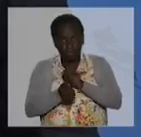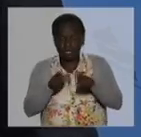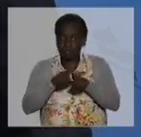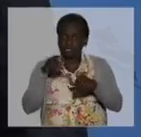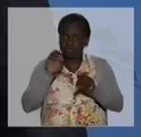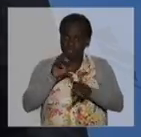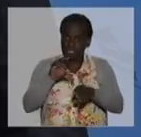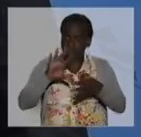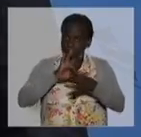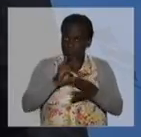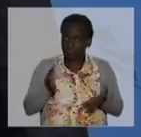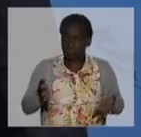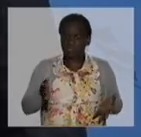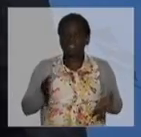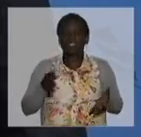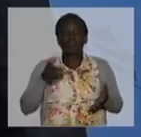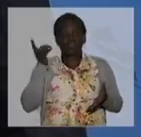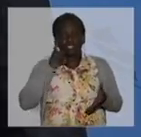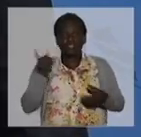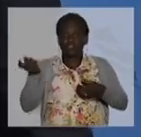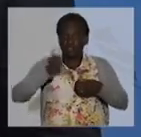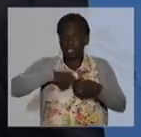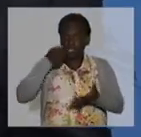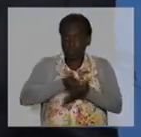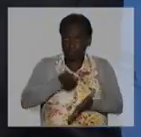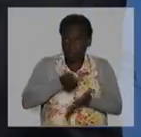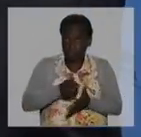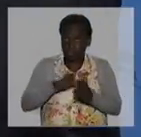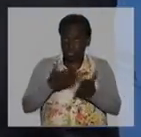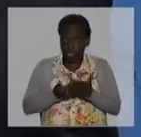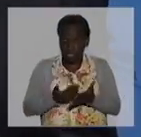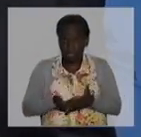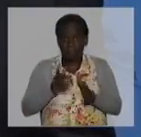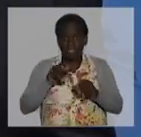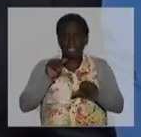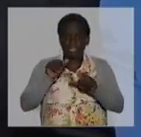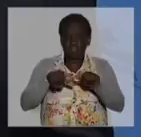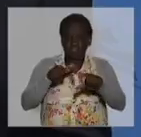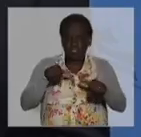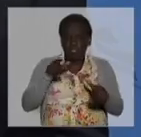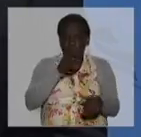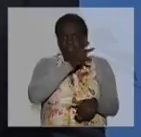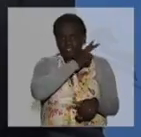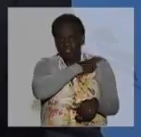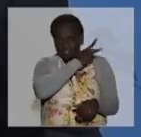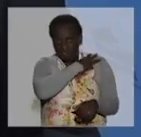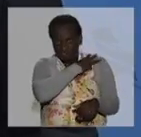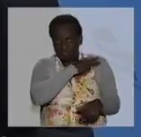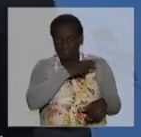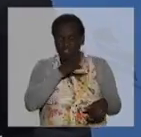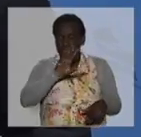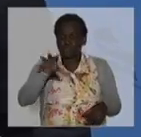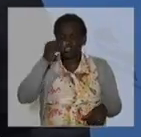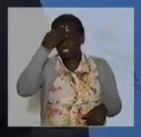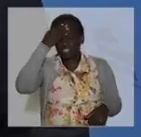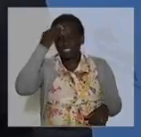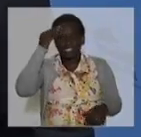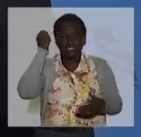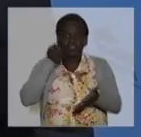fazer com que a prática esportiva voltasse a ser obrigatória. Na reforma do ensino, estava se esquecendo